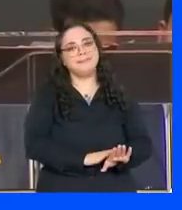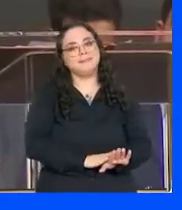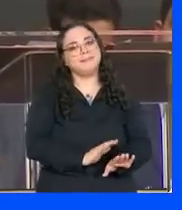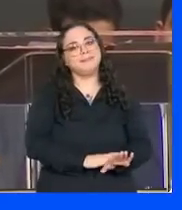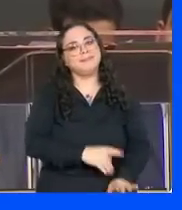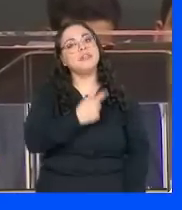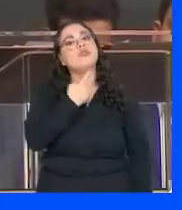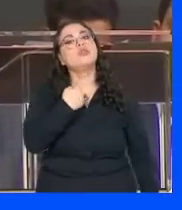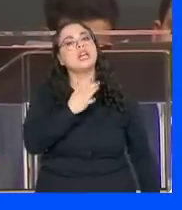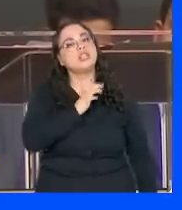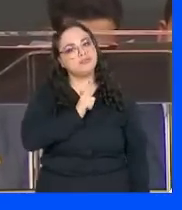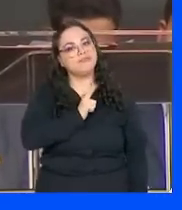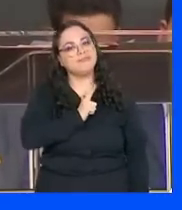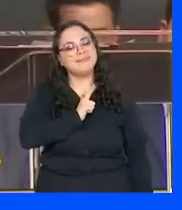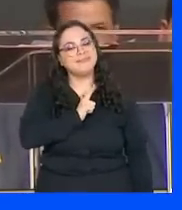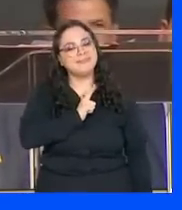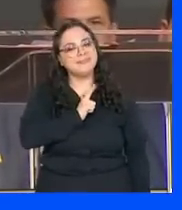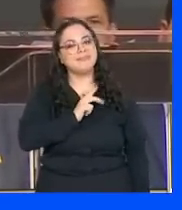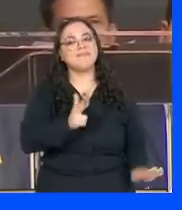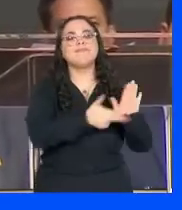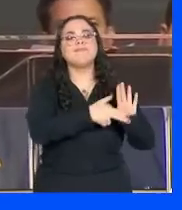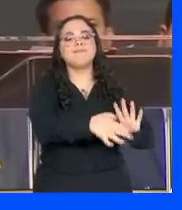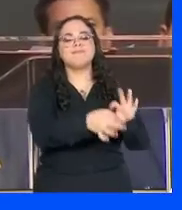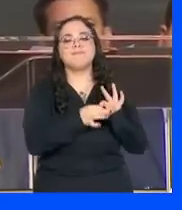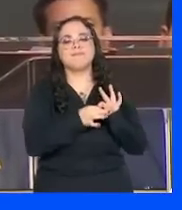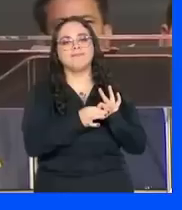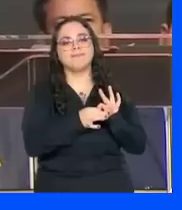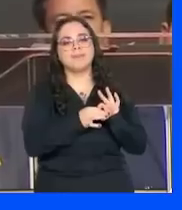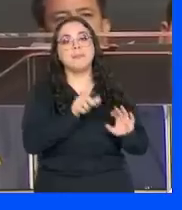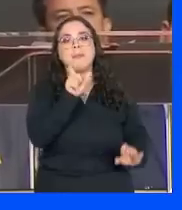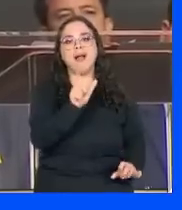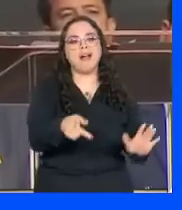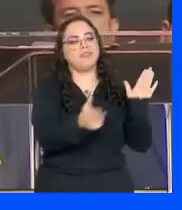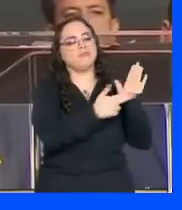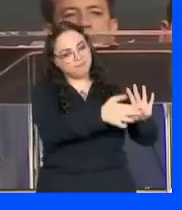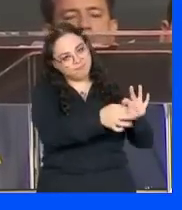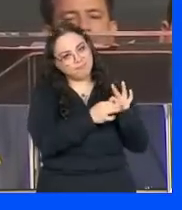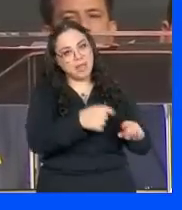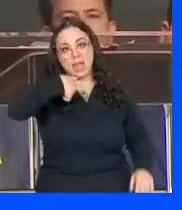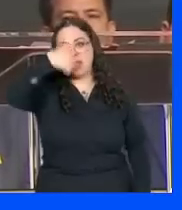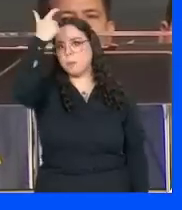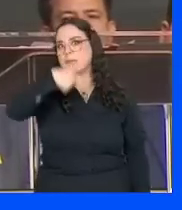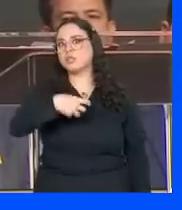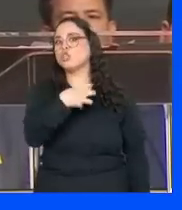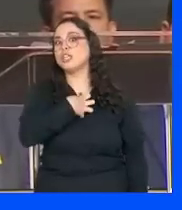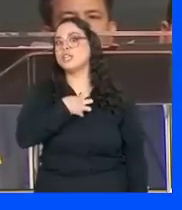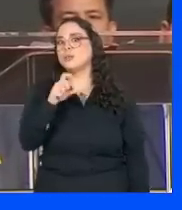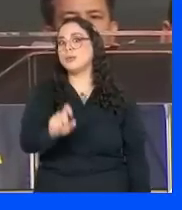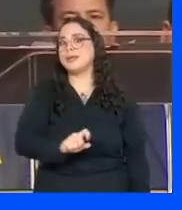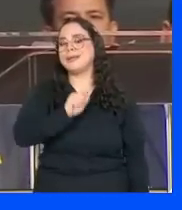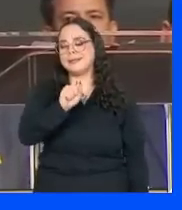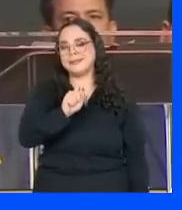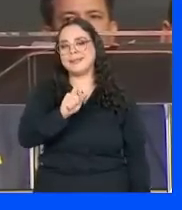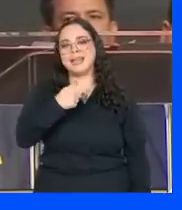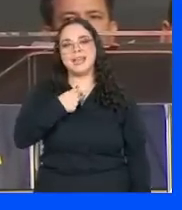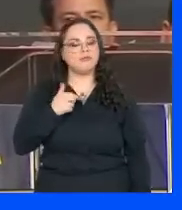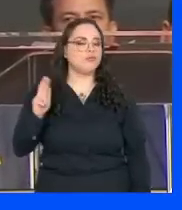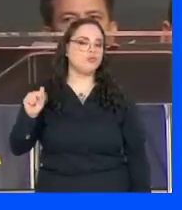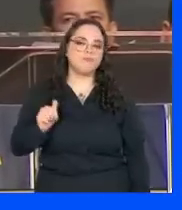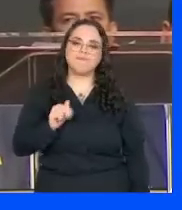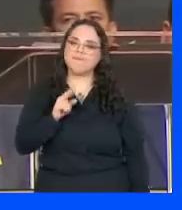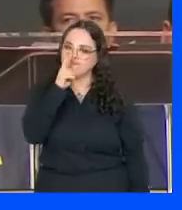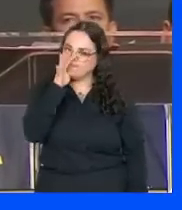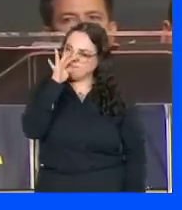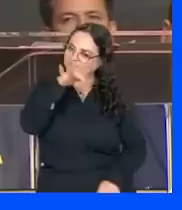É vontade. É compromisso. E eu sou daqueles que não desistem